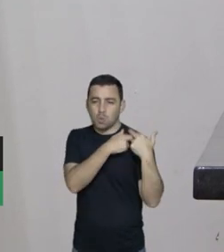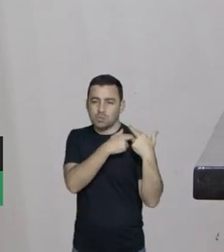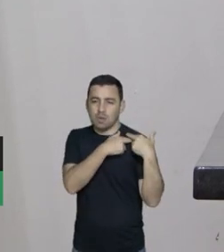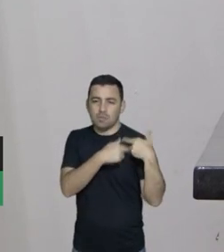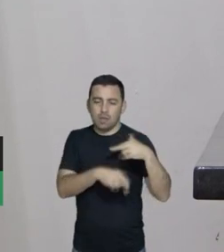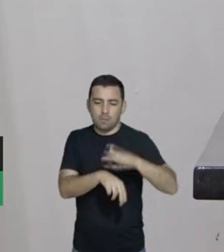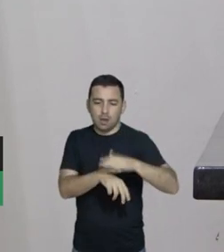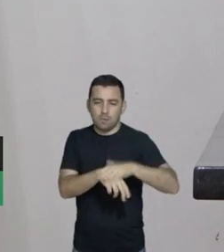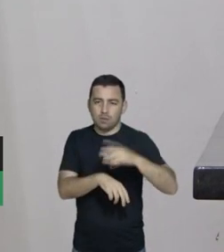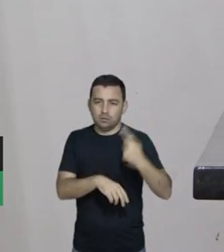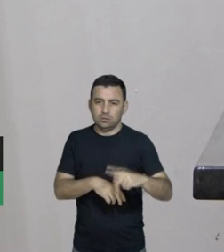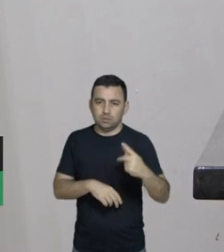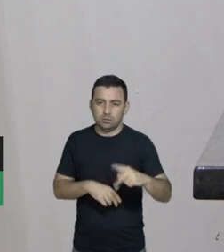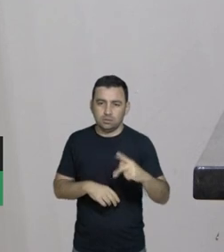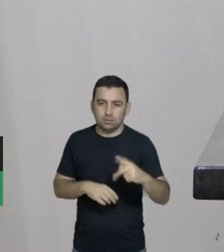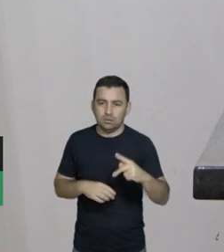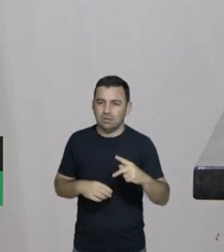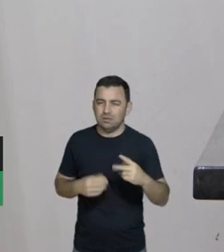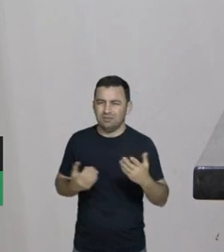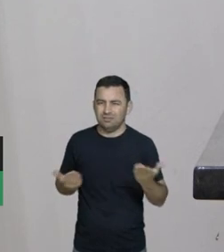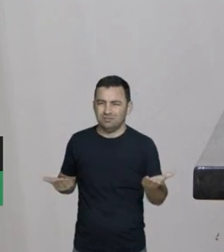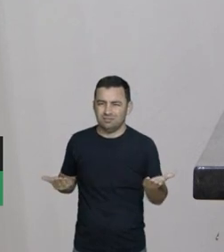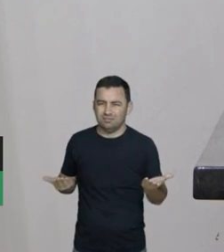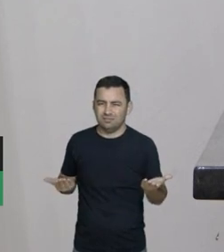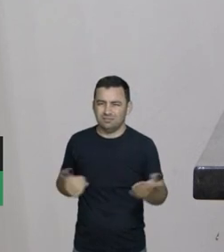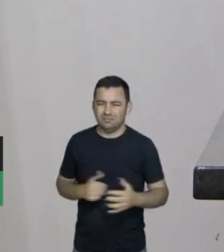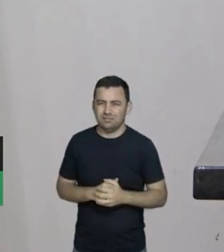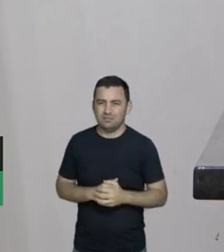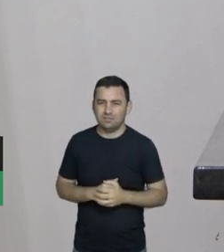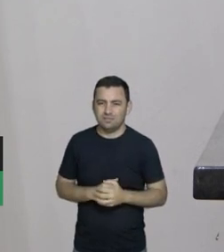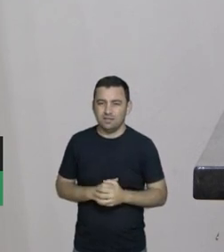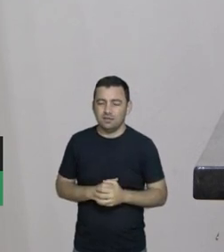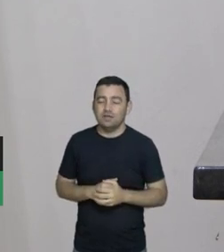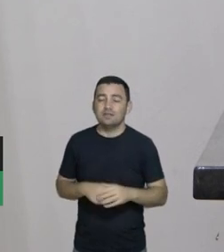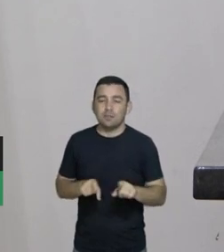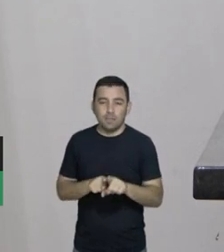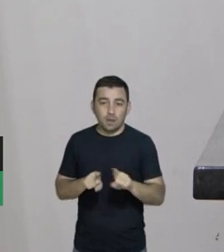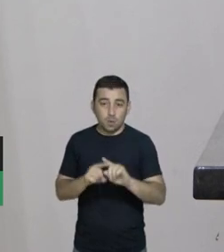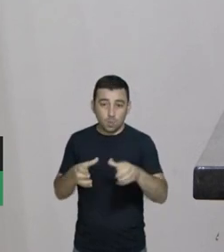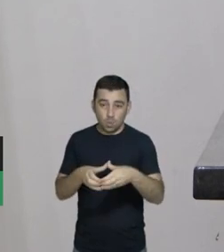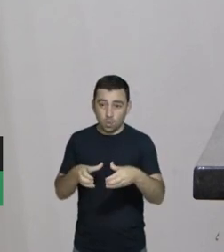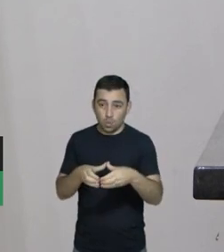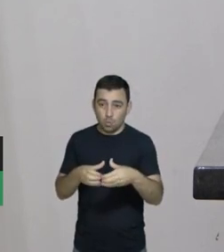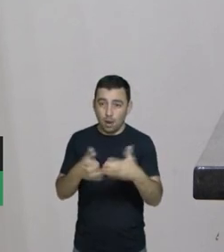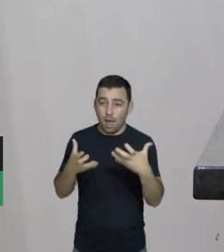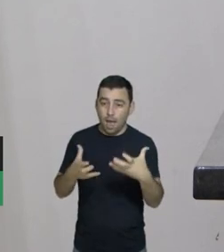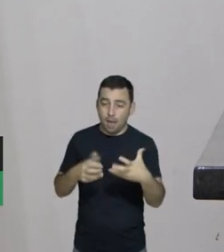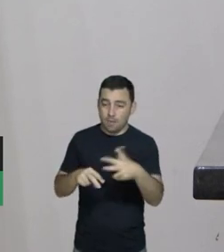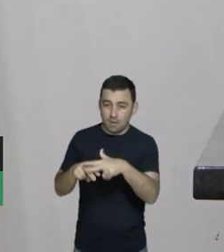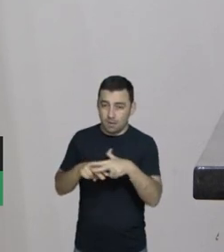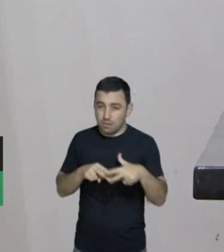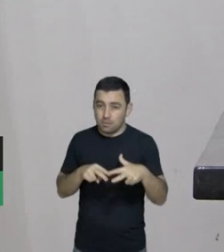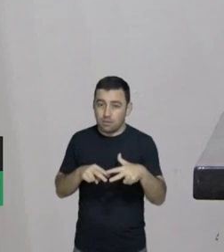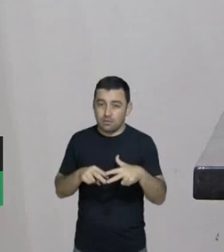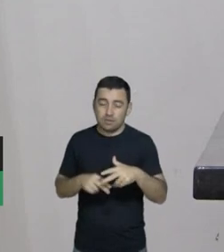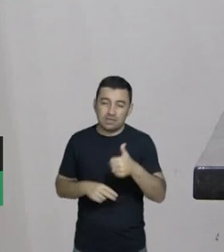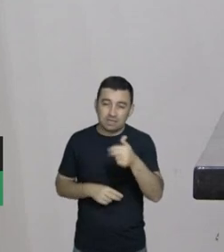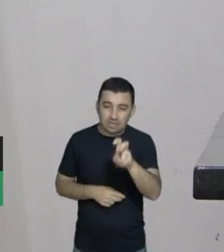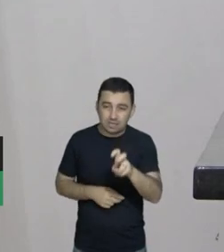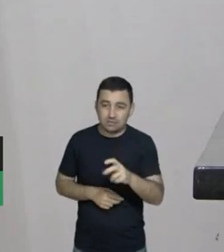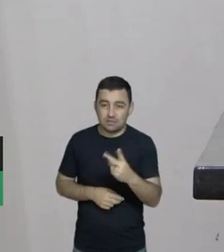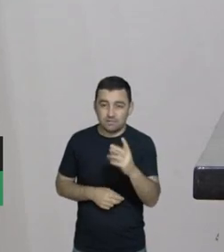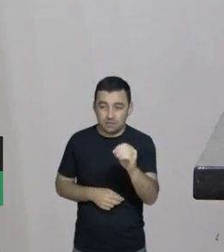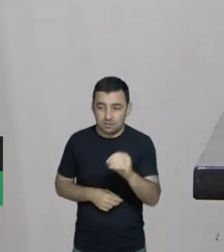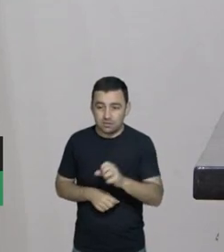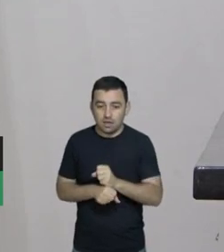que sofre de uma ditadura terrorista. Esse mesmo grupo quer prisão de 15, 20 anos para quem